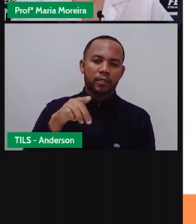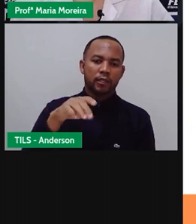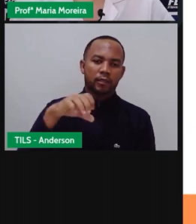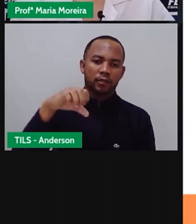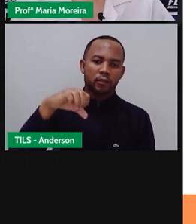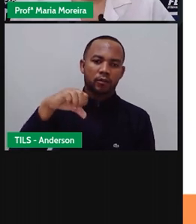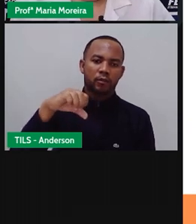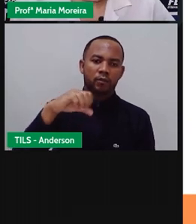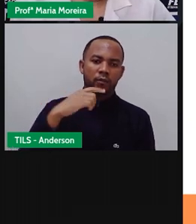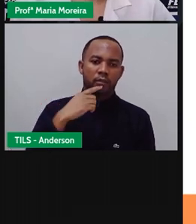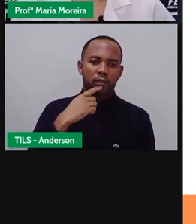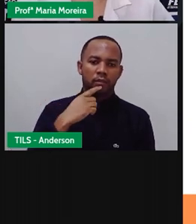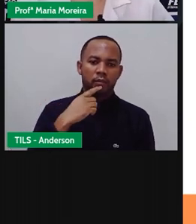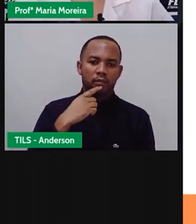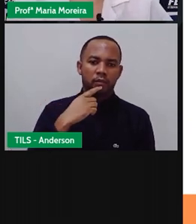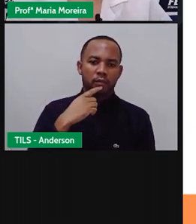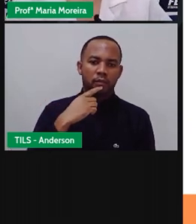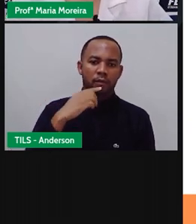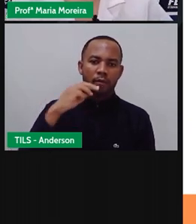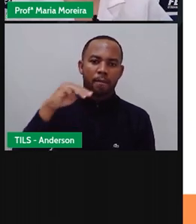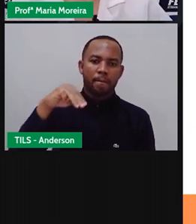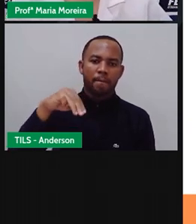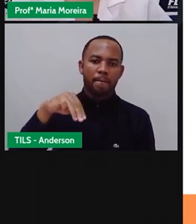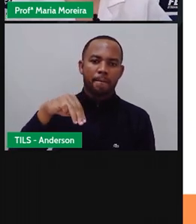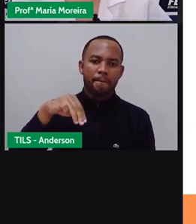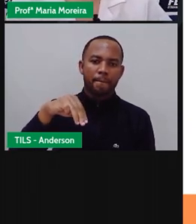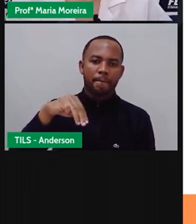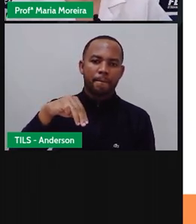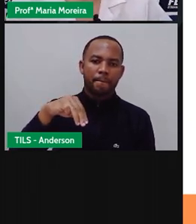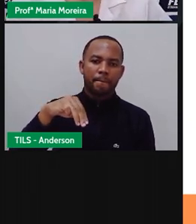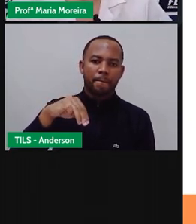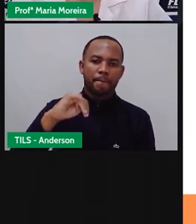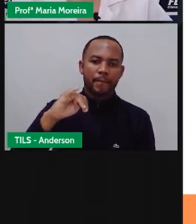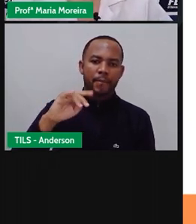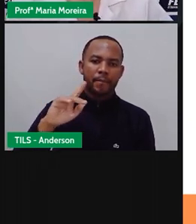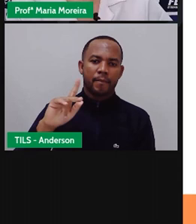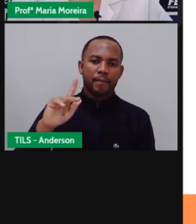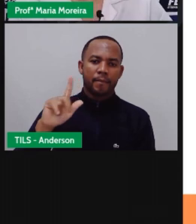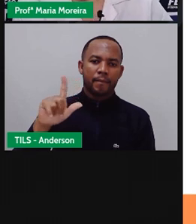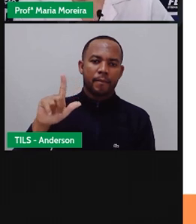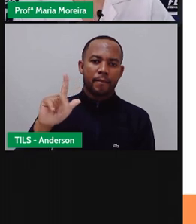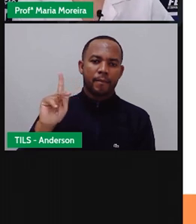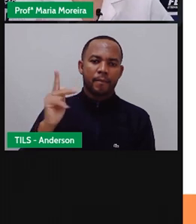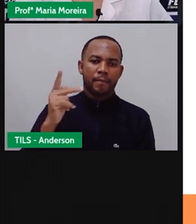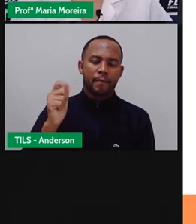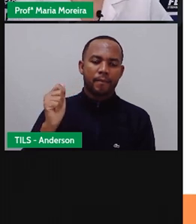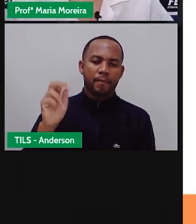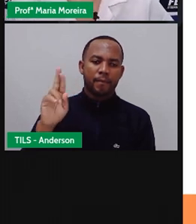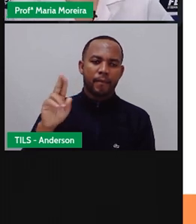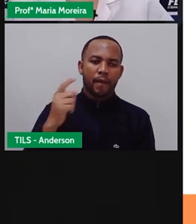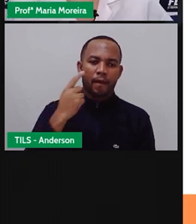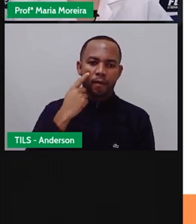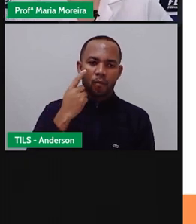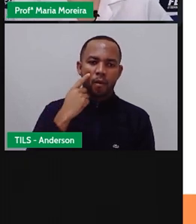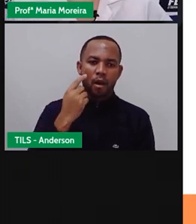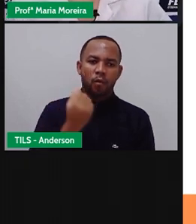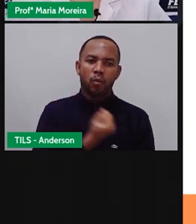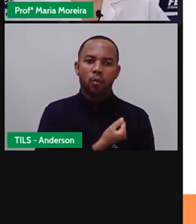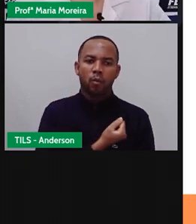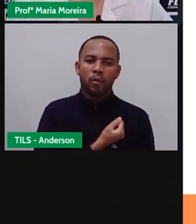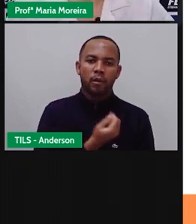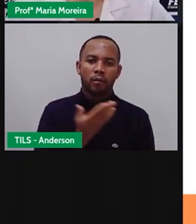nove e que algarismo representa a unidade de milhar que algarismo que representa Olha